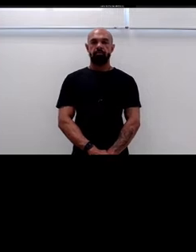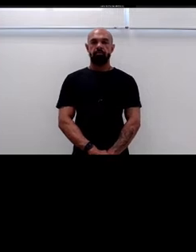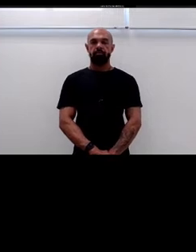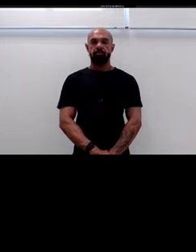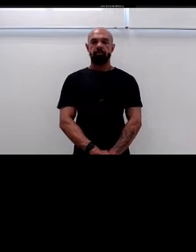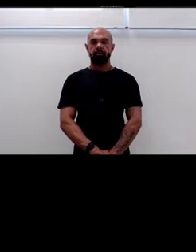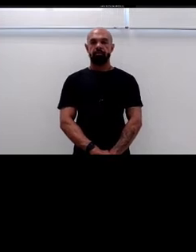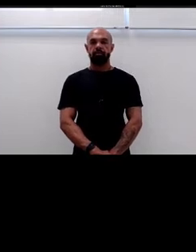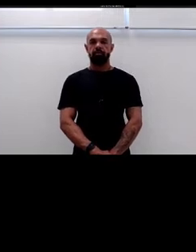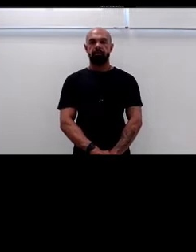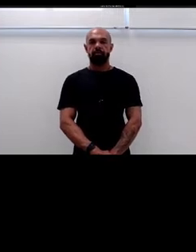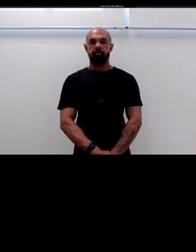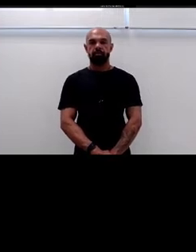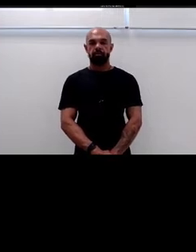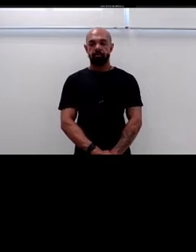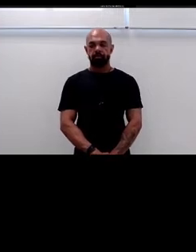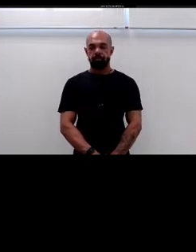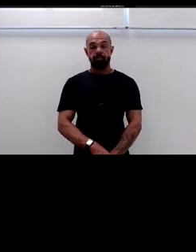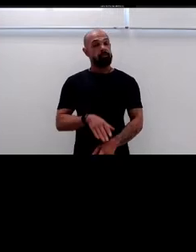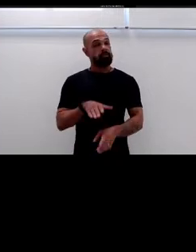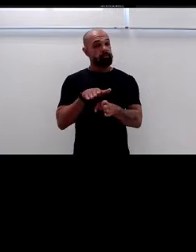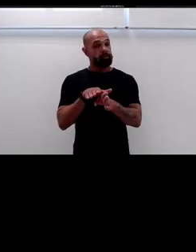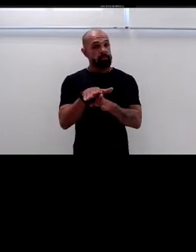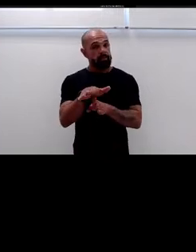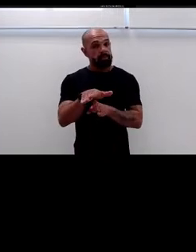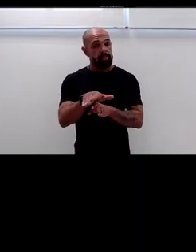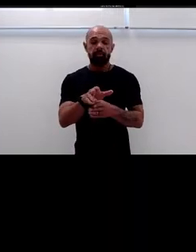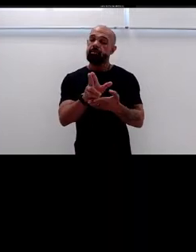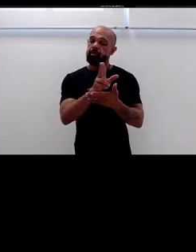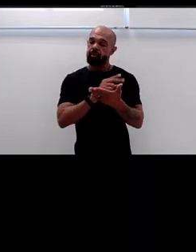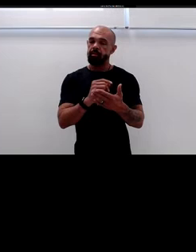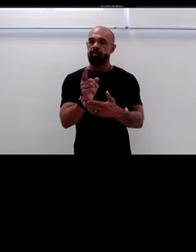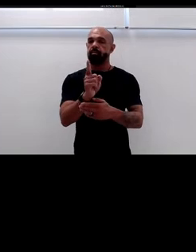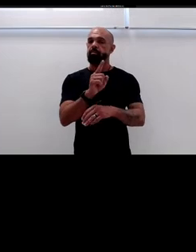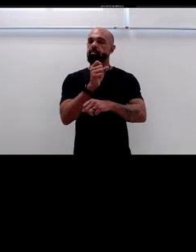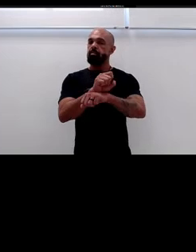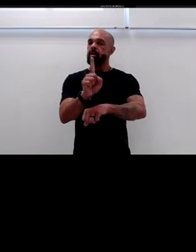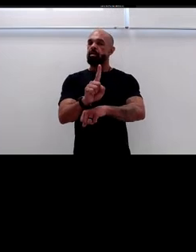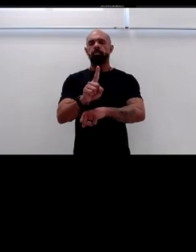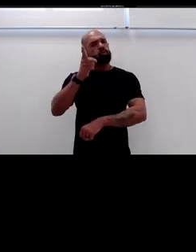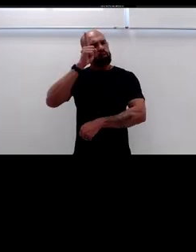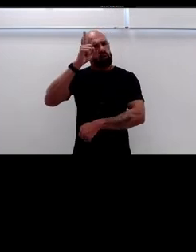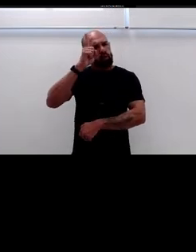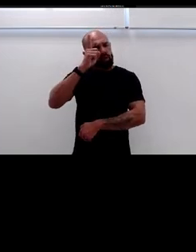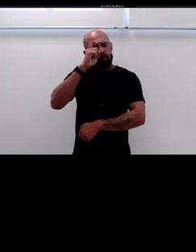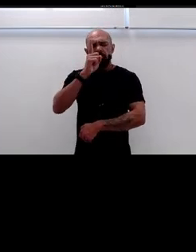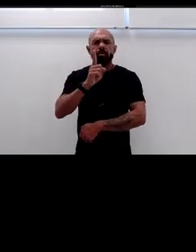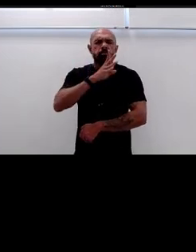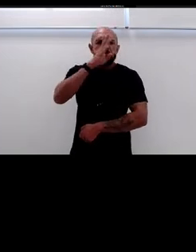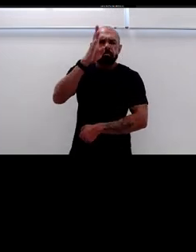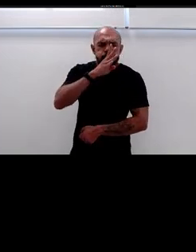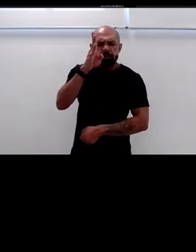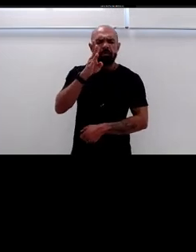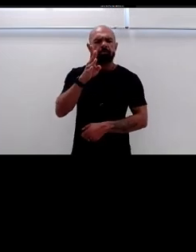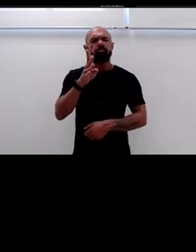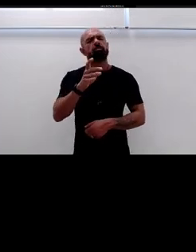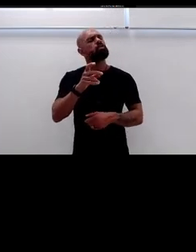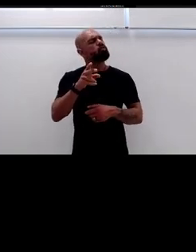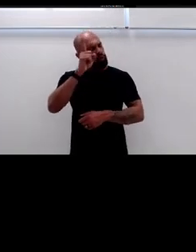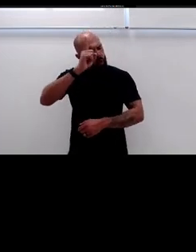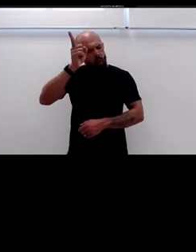conselho de velho agora, não deixa de desenhar. Todo dia, nem que seja um rabisco. Todo dia tem que